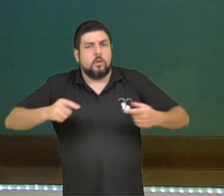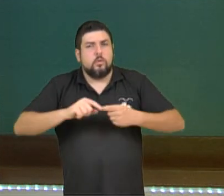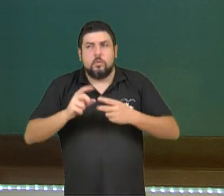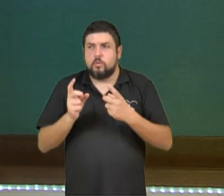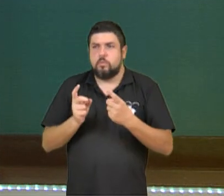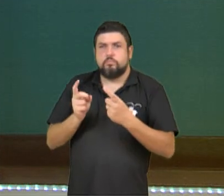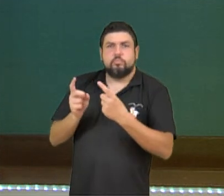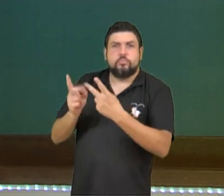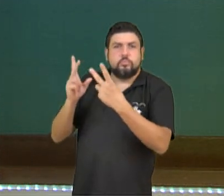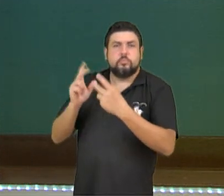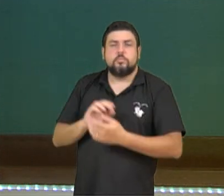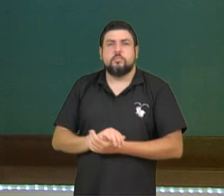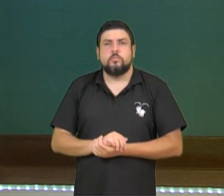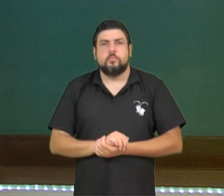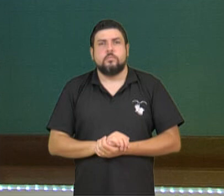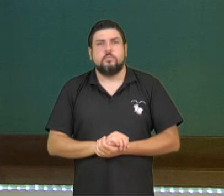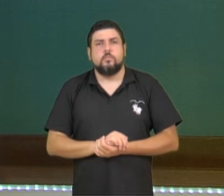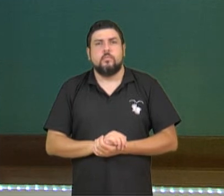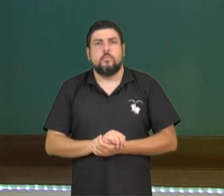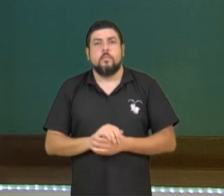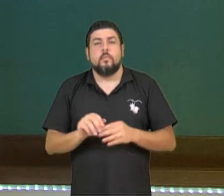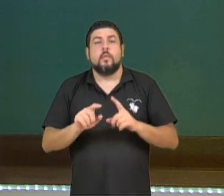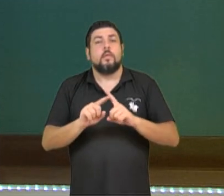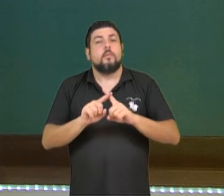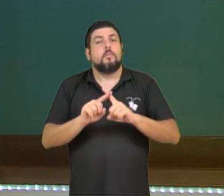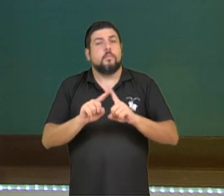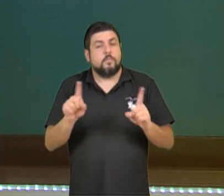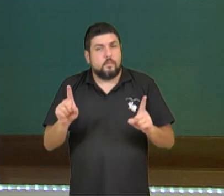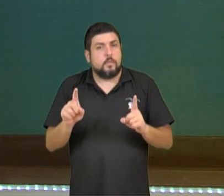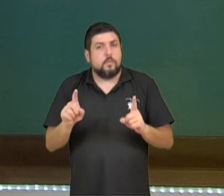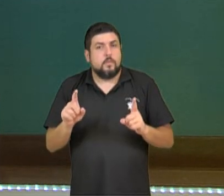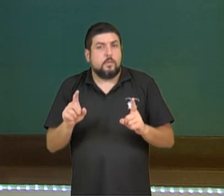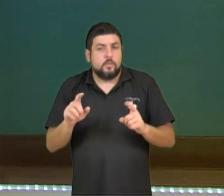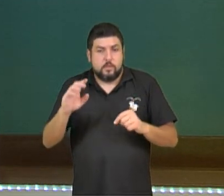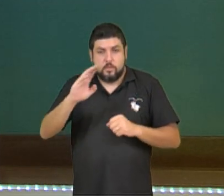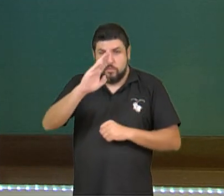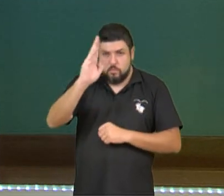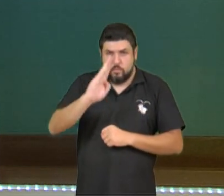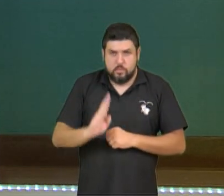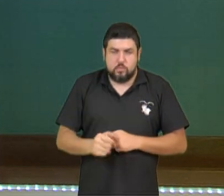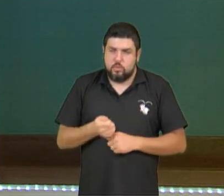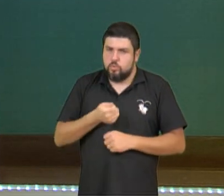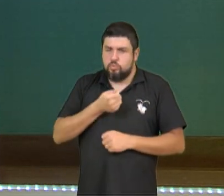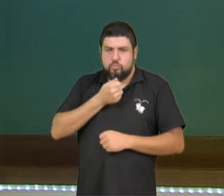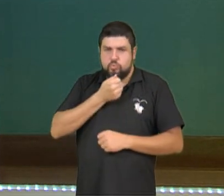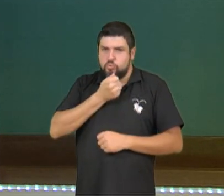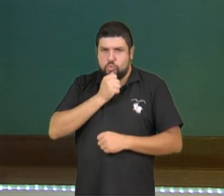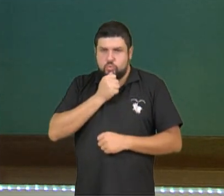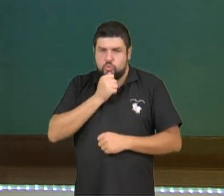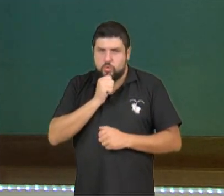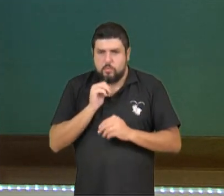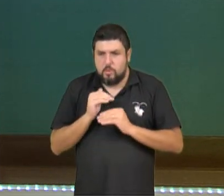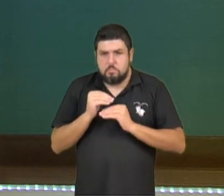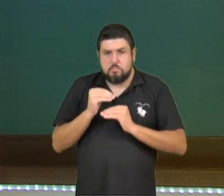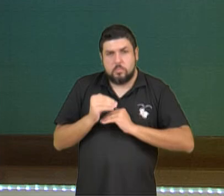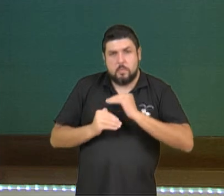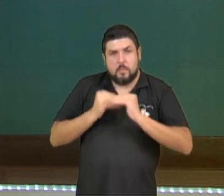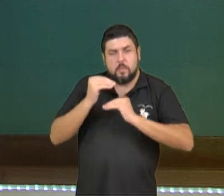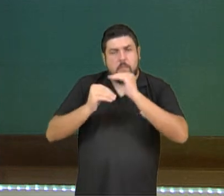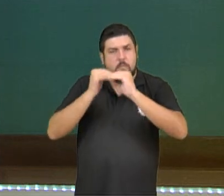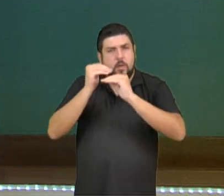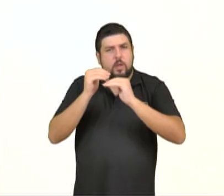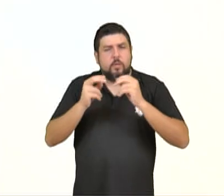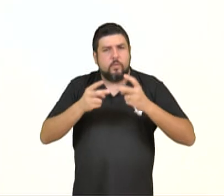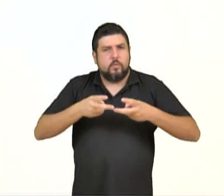e de recursos naturais, mas que com isso ainda não representa o que nós podemos observar nesse